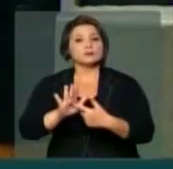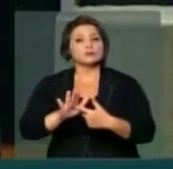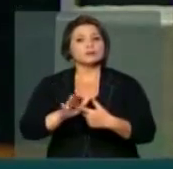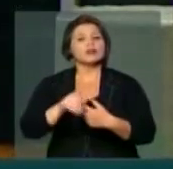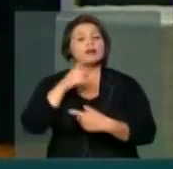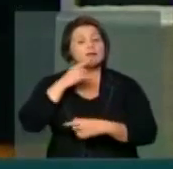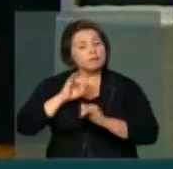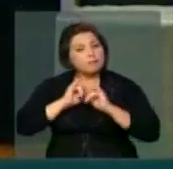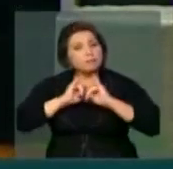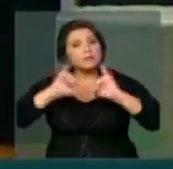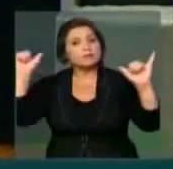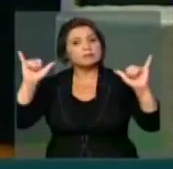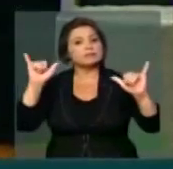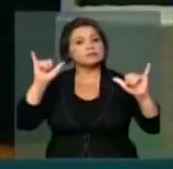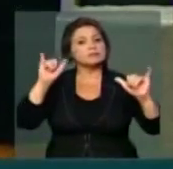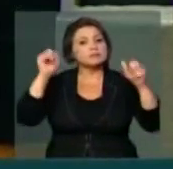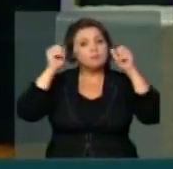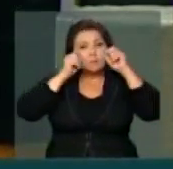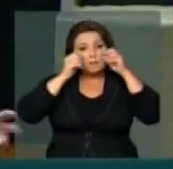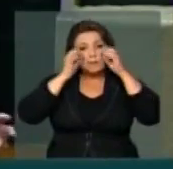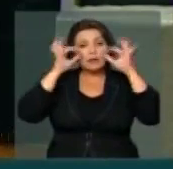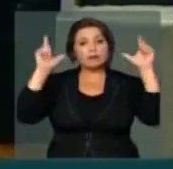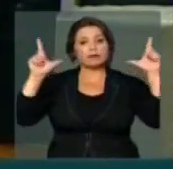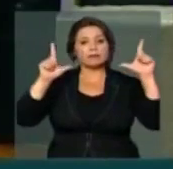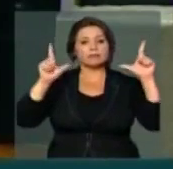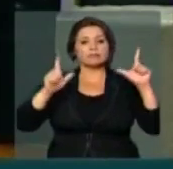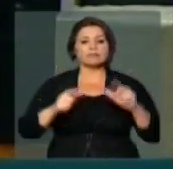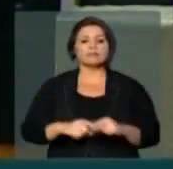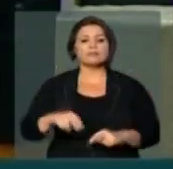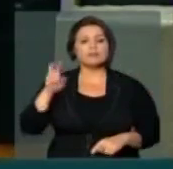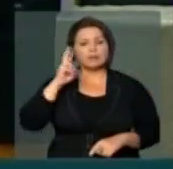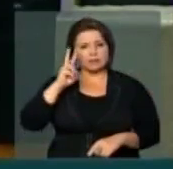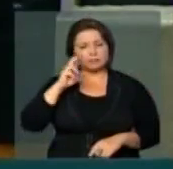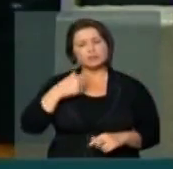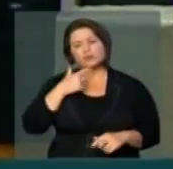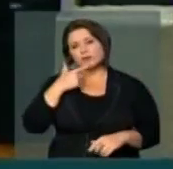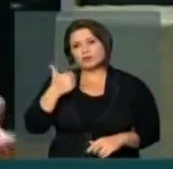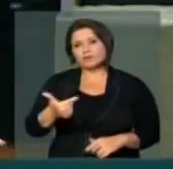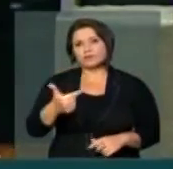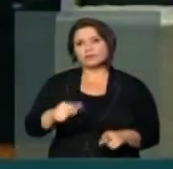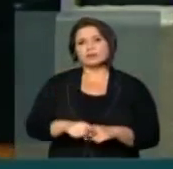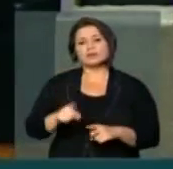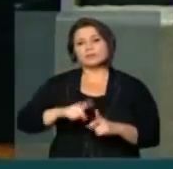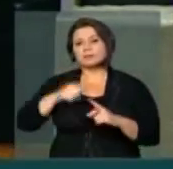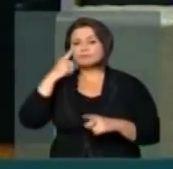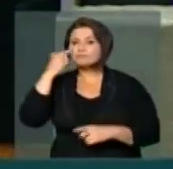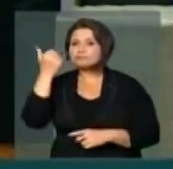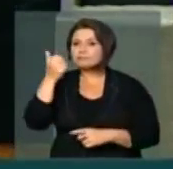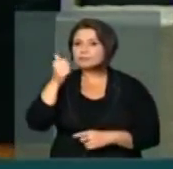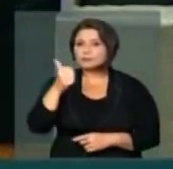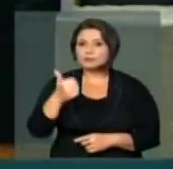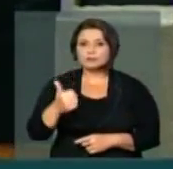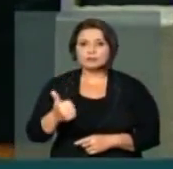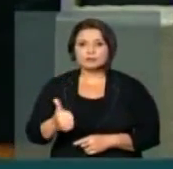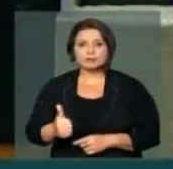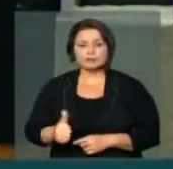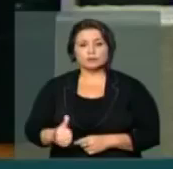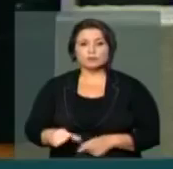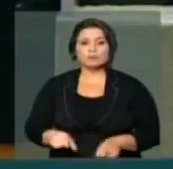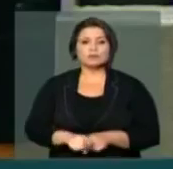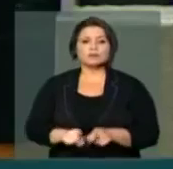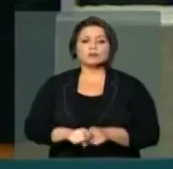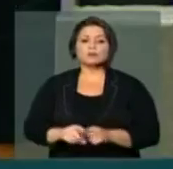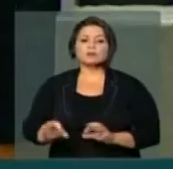um recado. Eu tive a oportunidade, e falo isso como uma reavaliação do mandato e